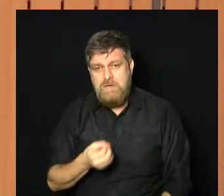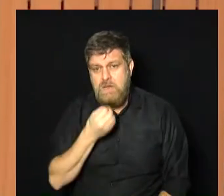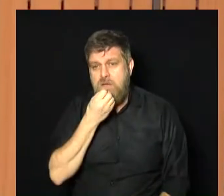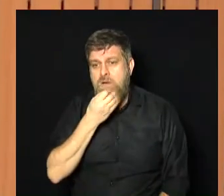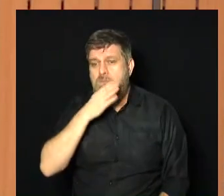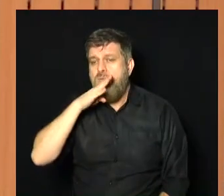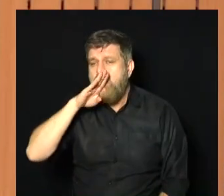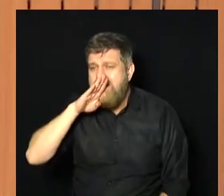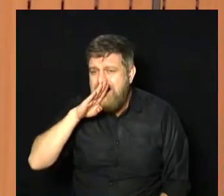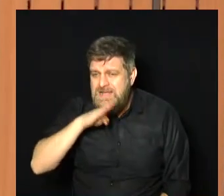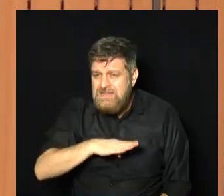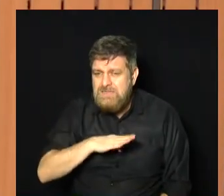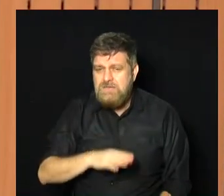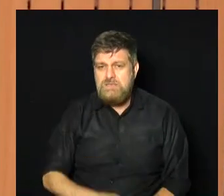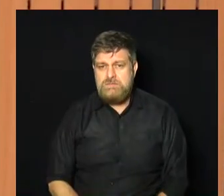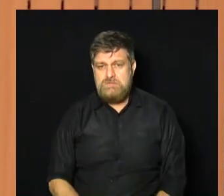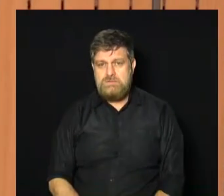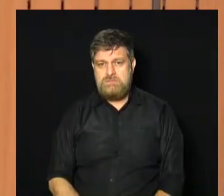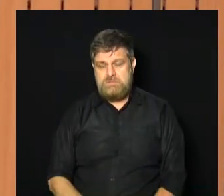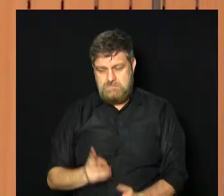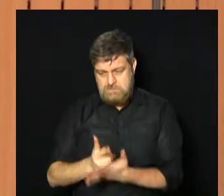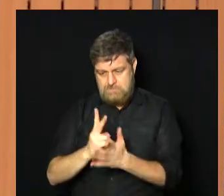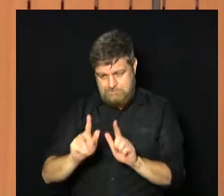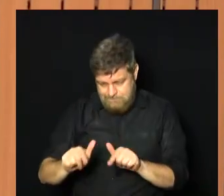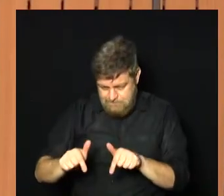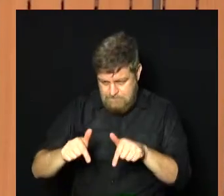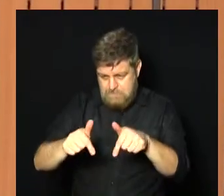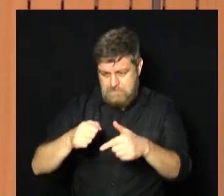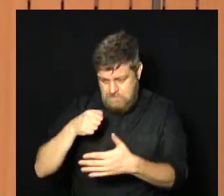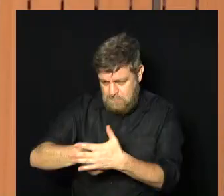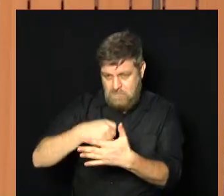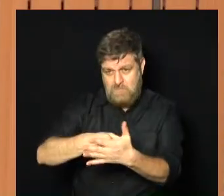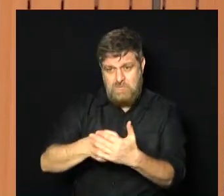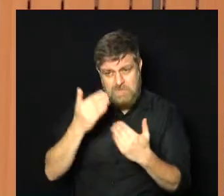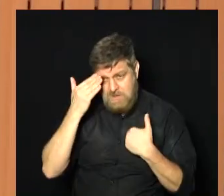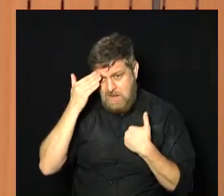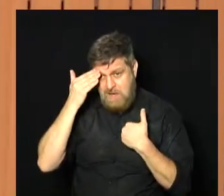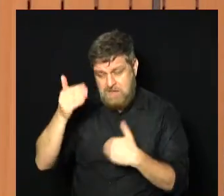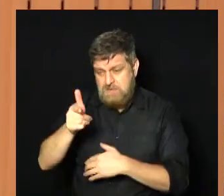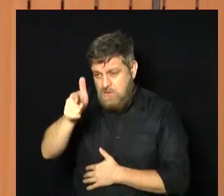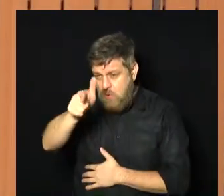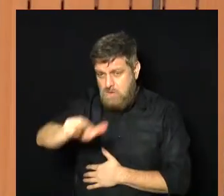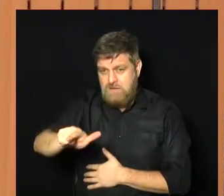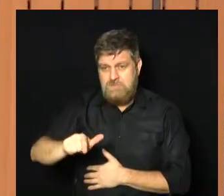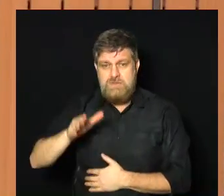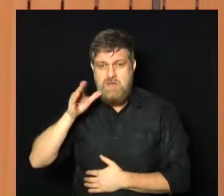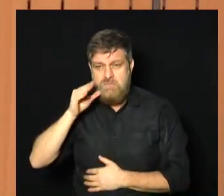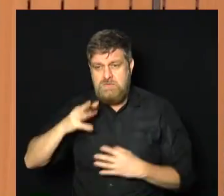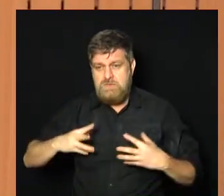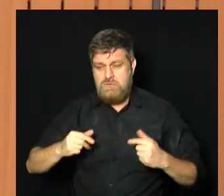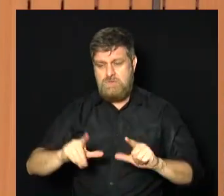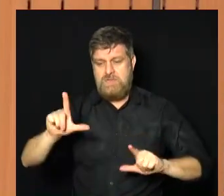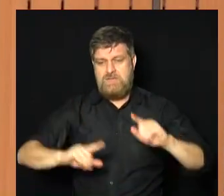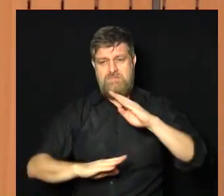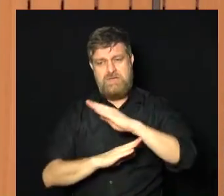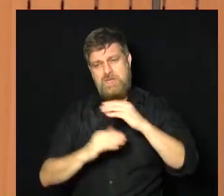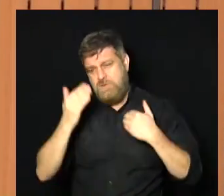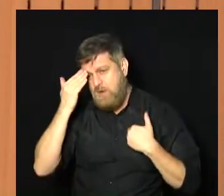de tarde e seguimos aí na luta, agradecendo novamente todos os servidores e a TV Câmara.